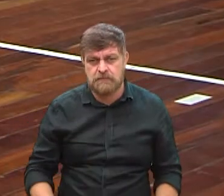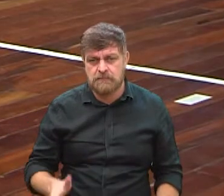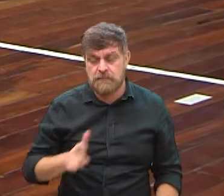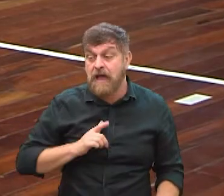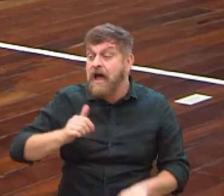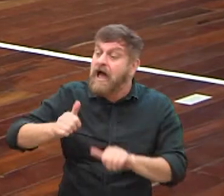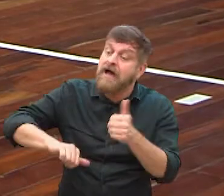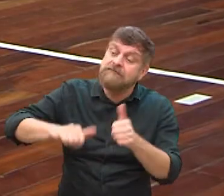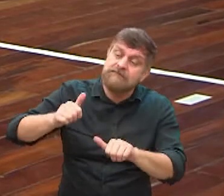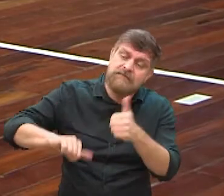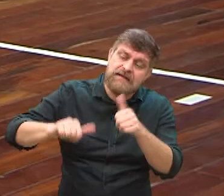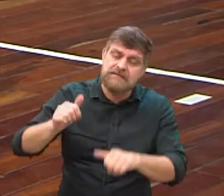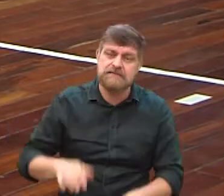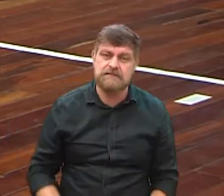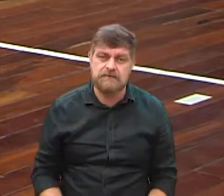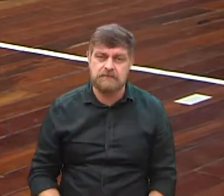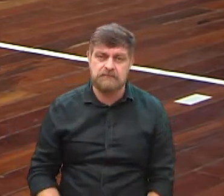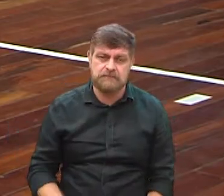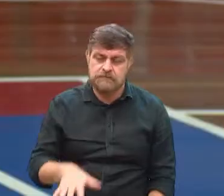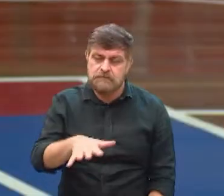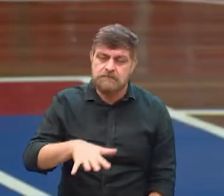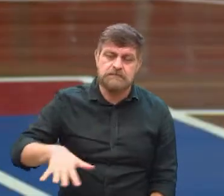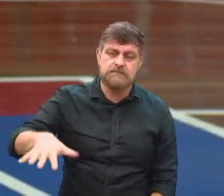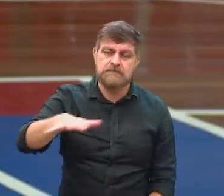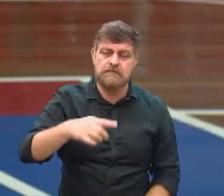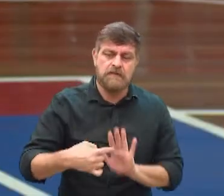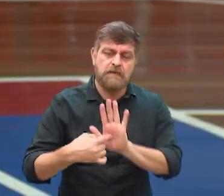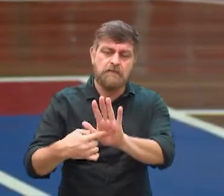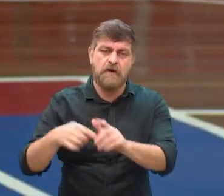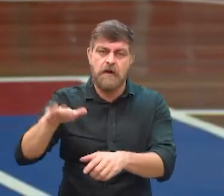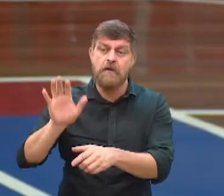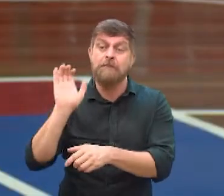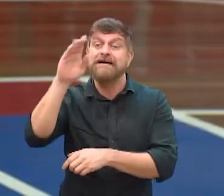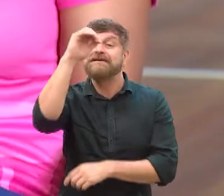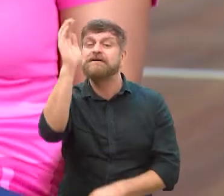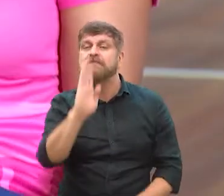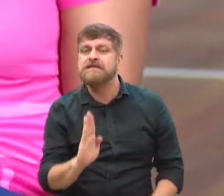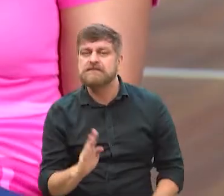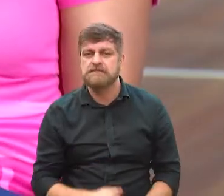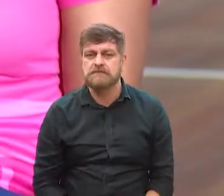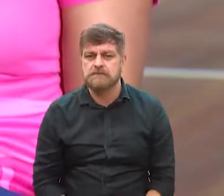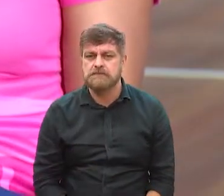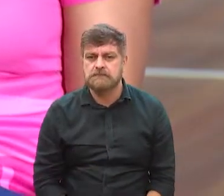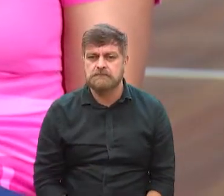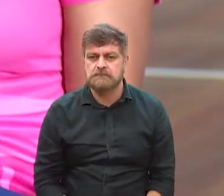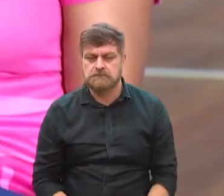avaliação que você faz do nível que é apresentado no basquete aqui no Brasil?